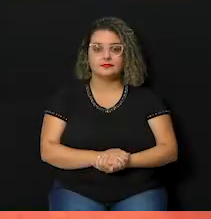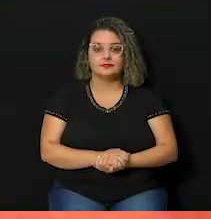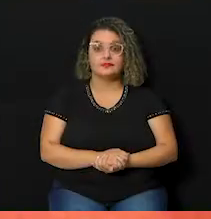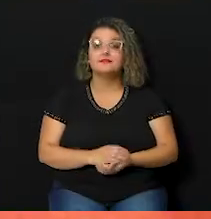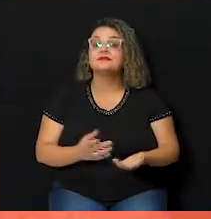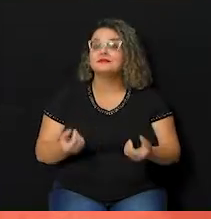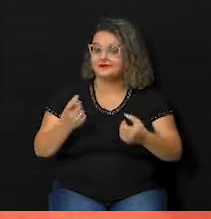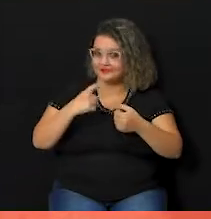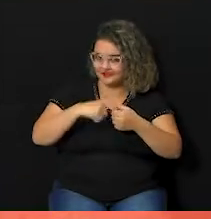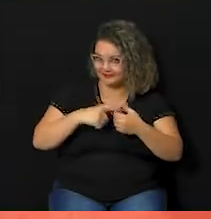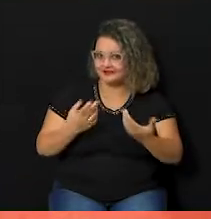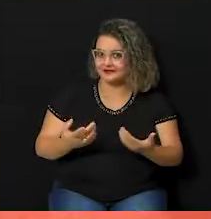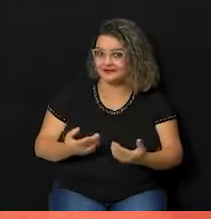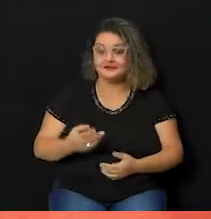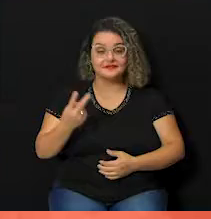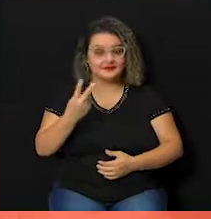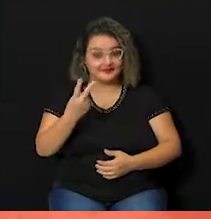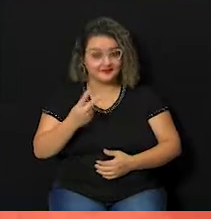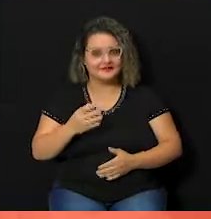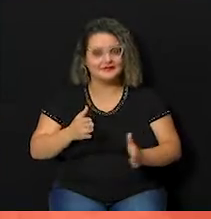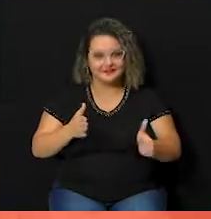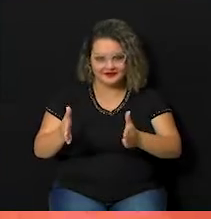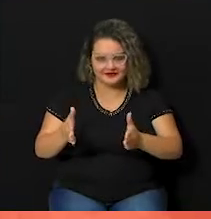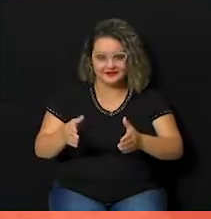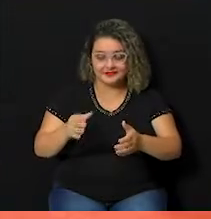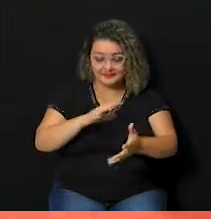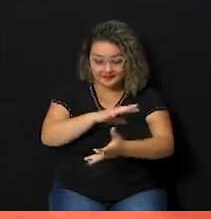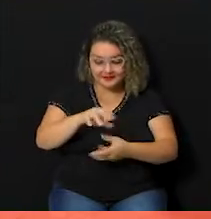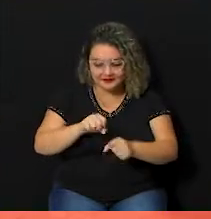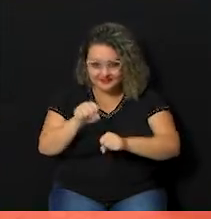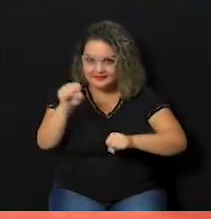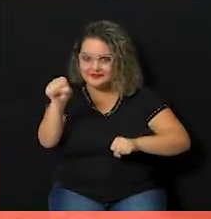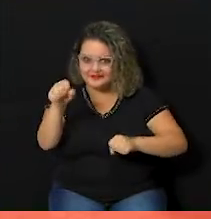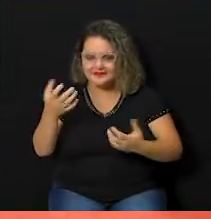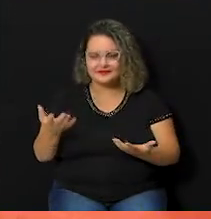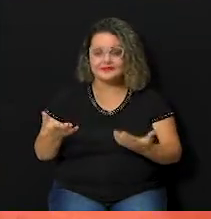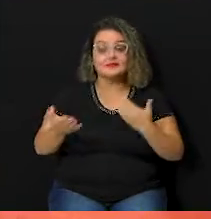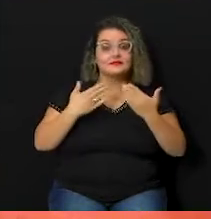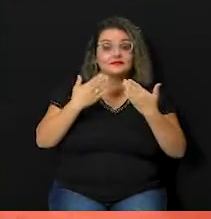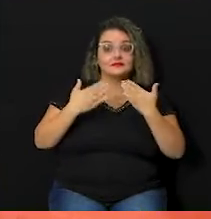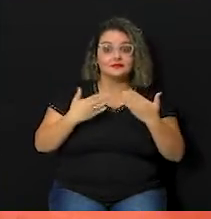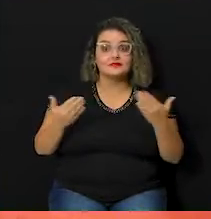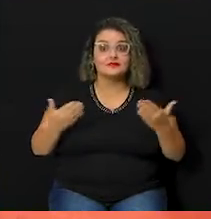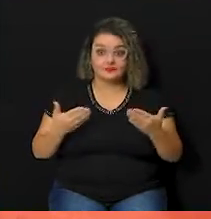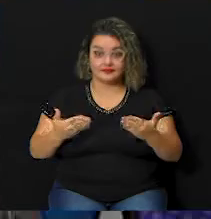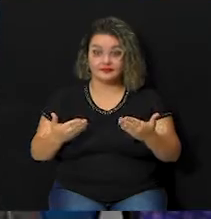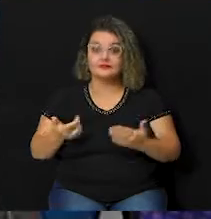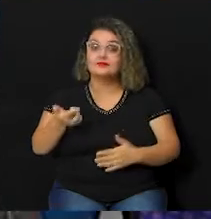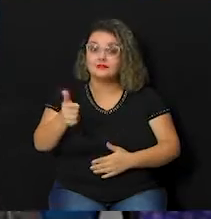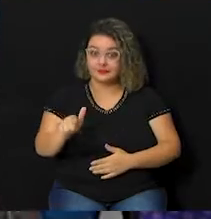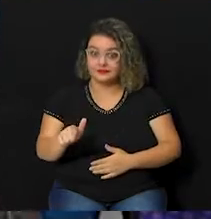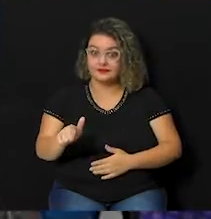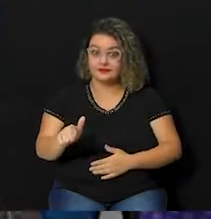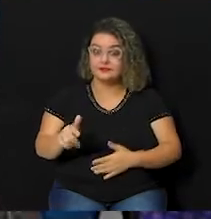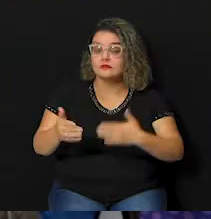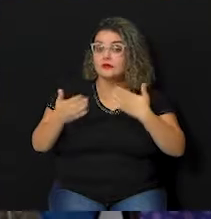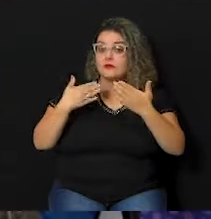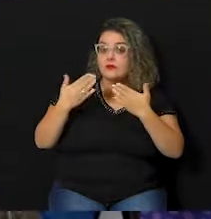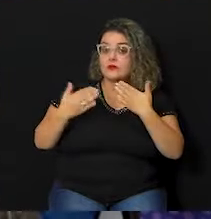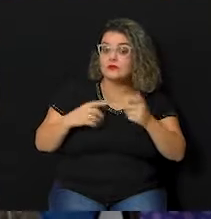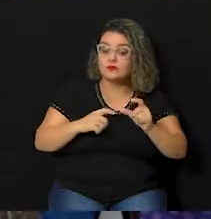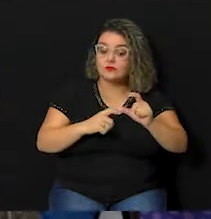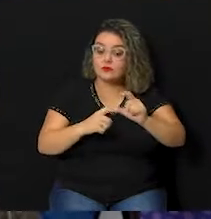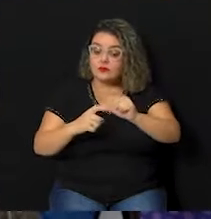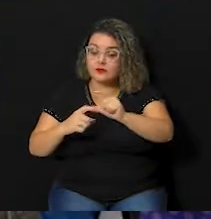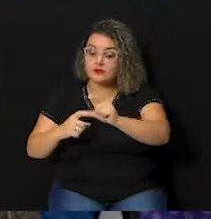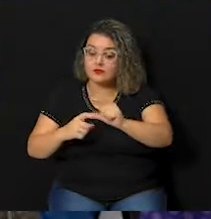Estamos de volta, segundo bloco do Universo Épico, e agora, minha gente, o nosso bate-papo segue aqui e é falando sobre